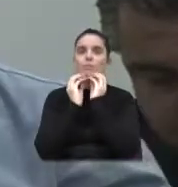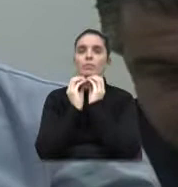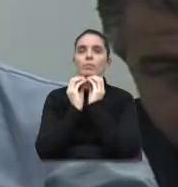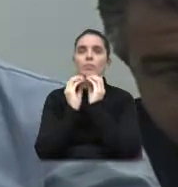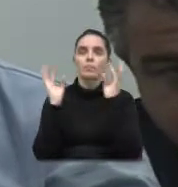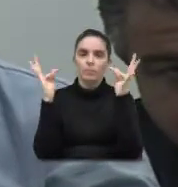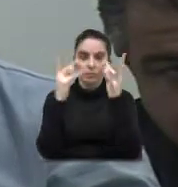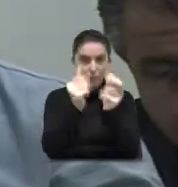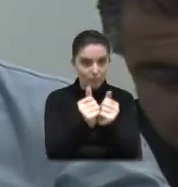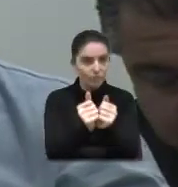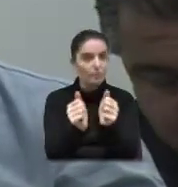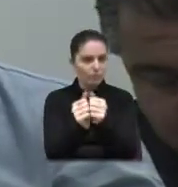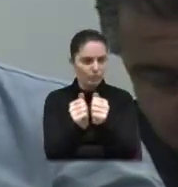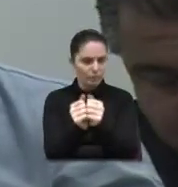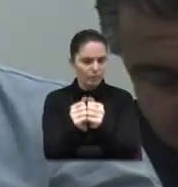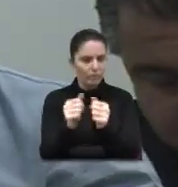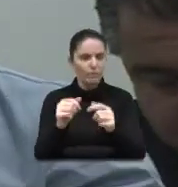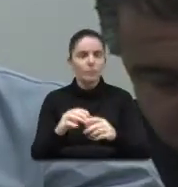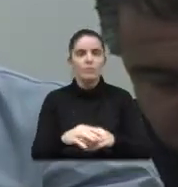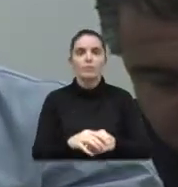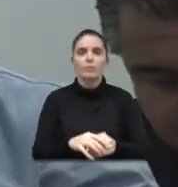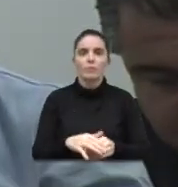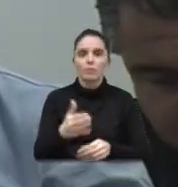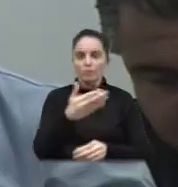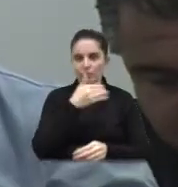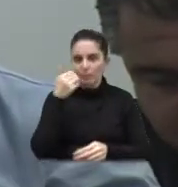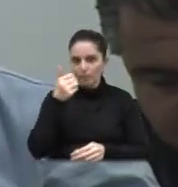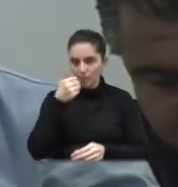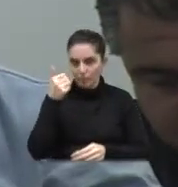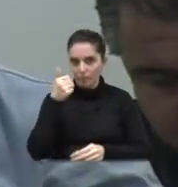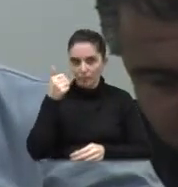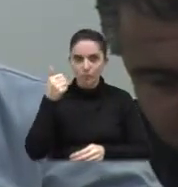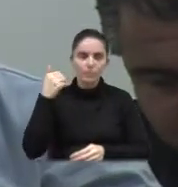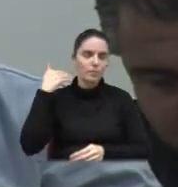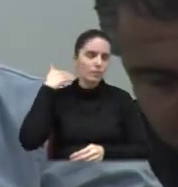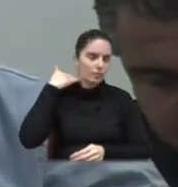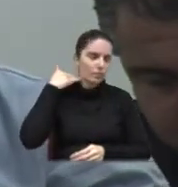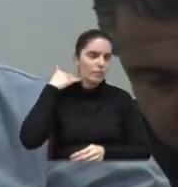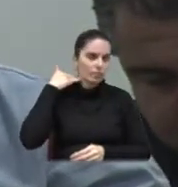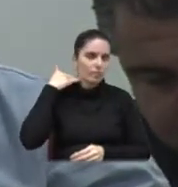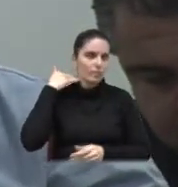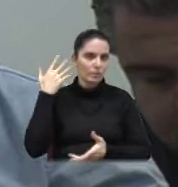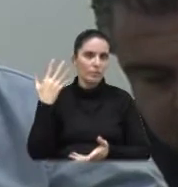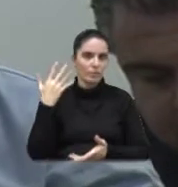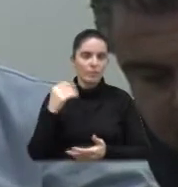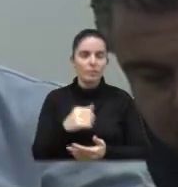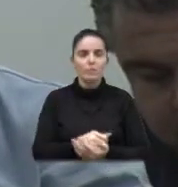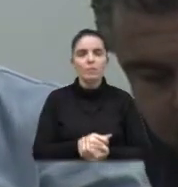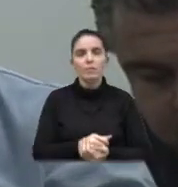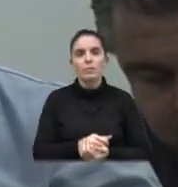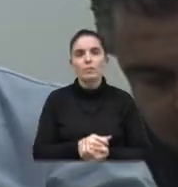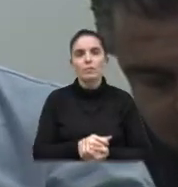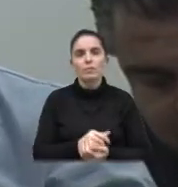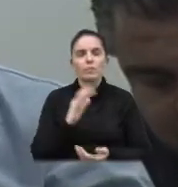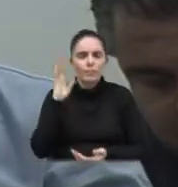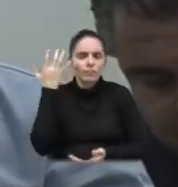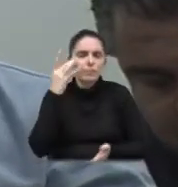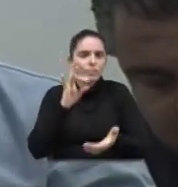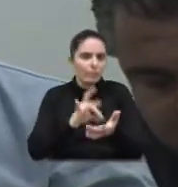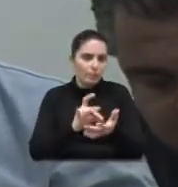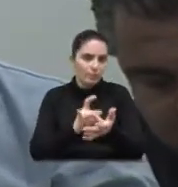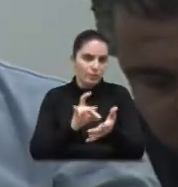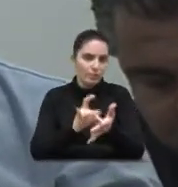todos nós lutamos para que a melhoria nas agências bancárias venha de fato e de verdade, e